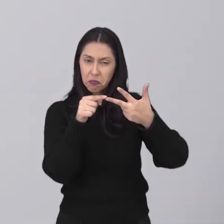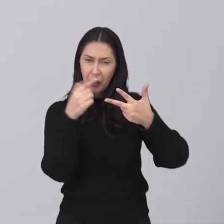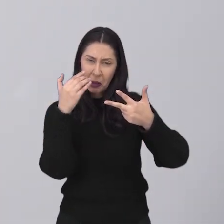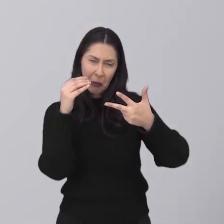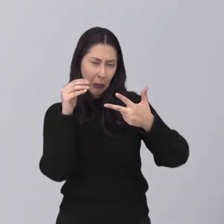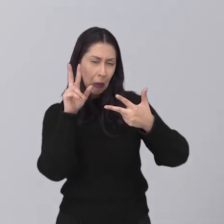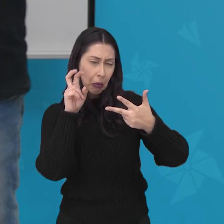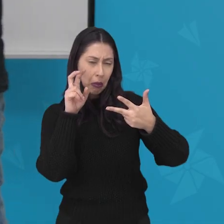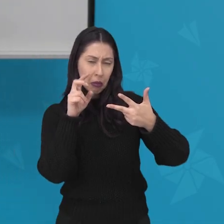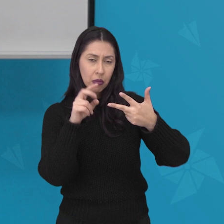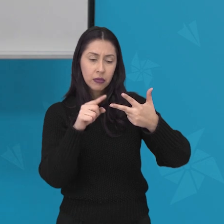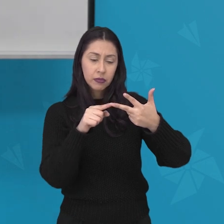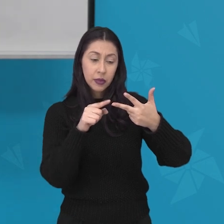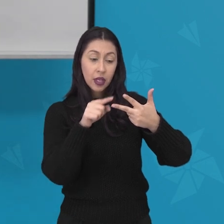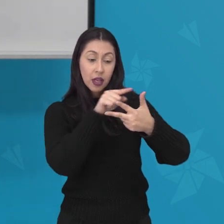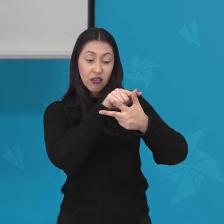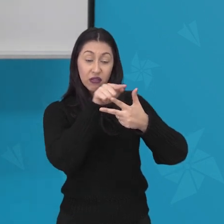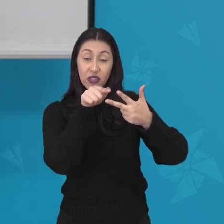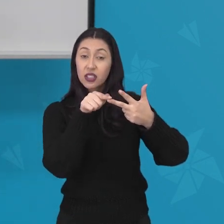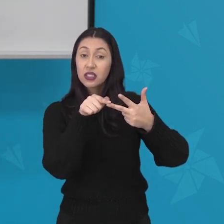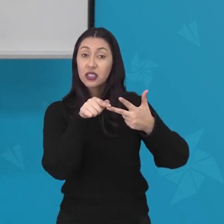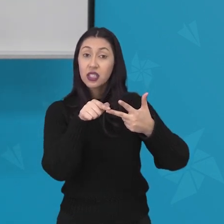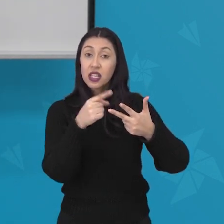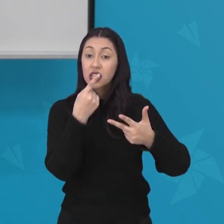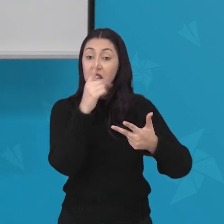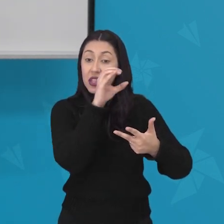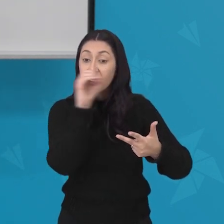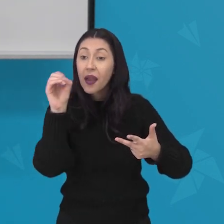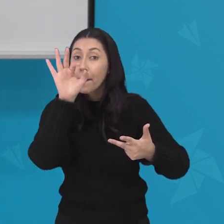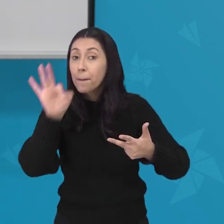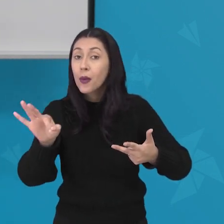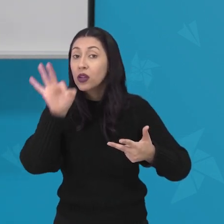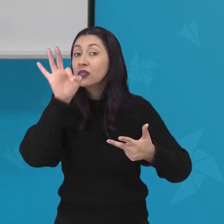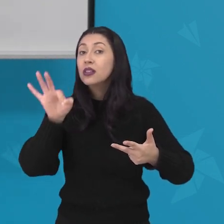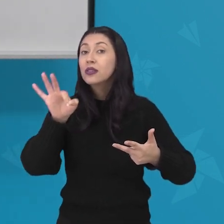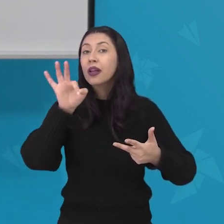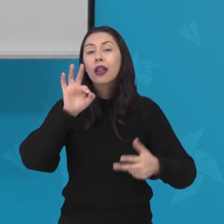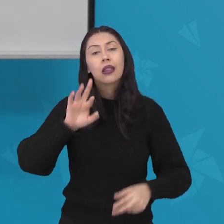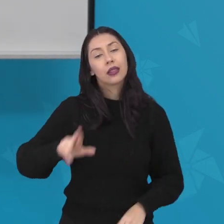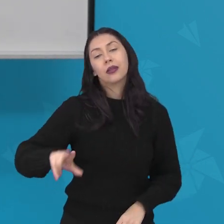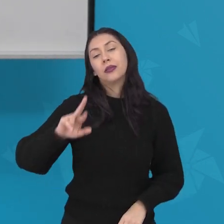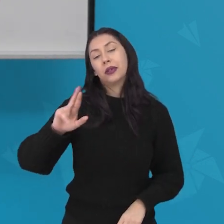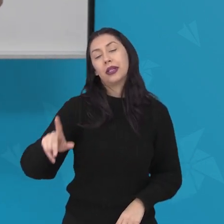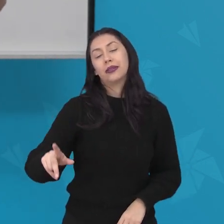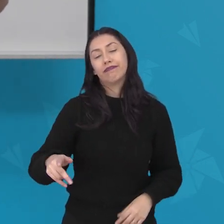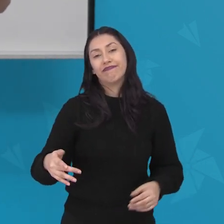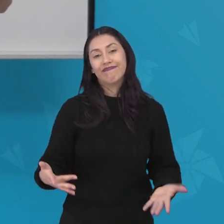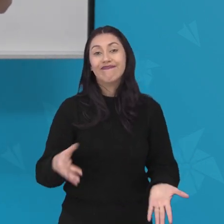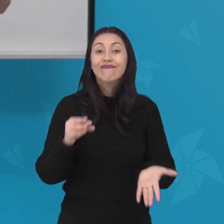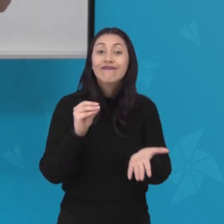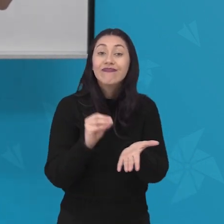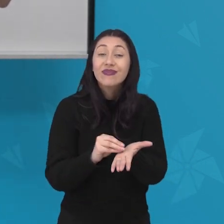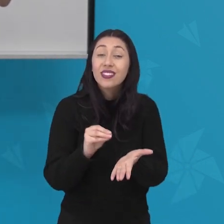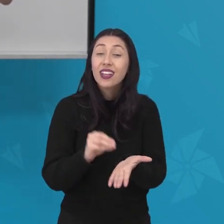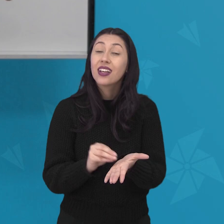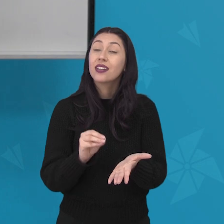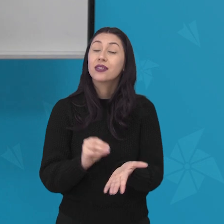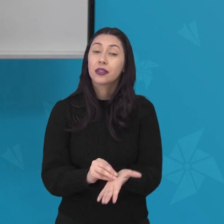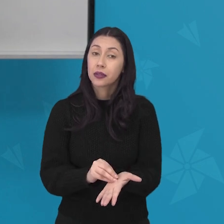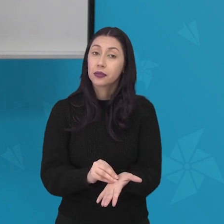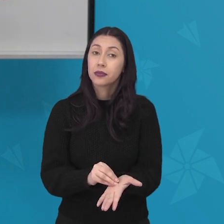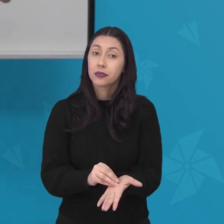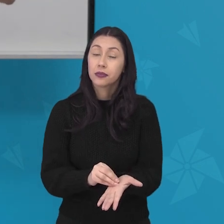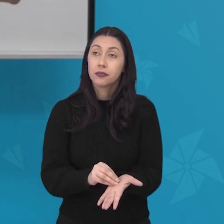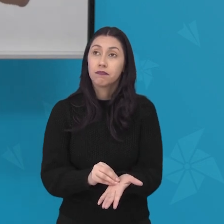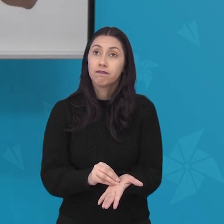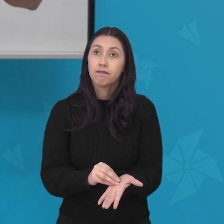aspas, talvez todos eles sejam insuficientes diante do desafio da liberdade.